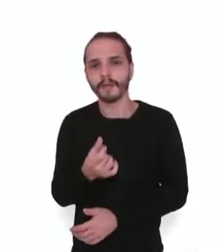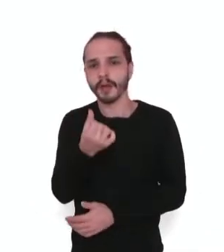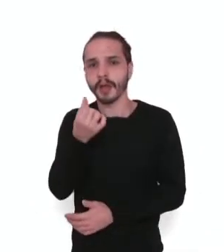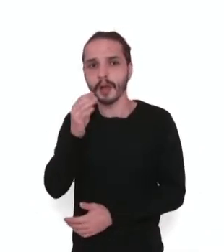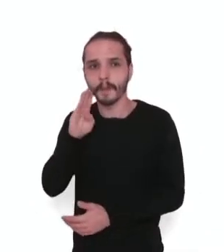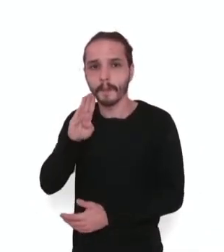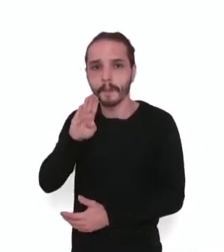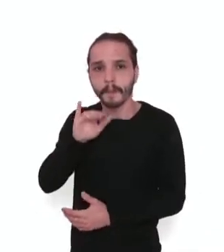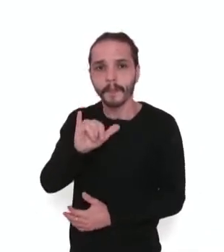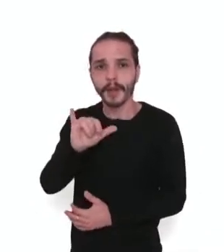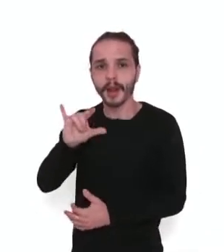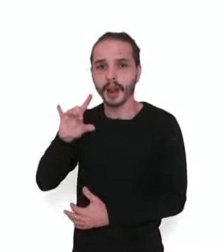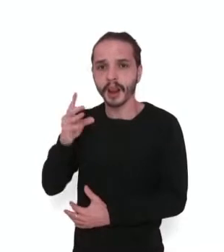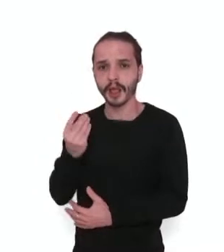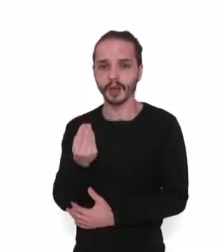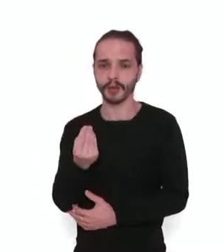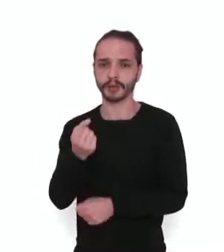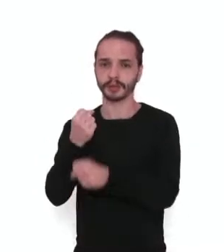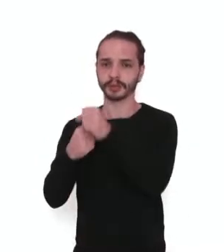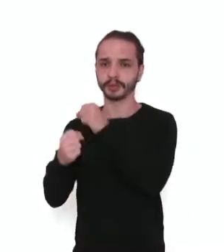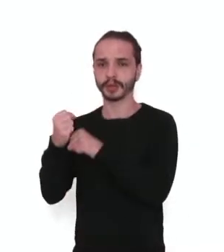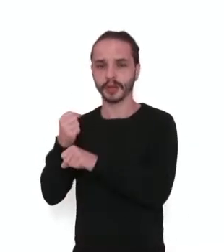de vida que apareceram foram as